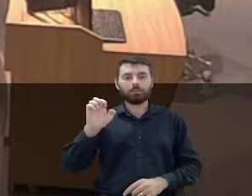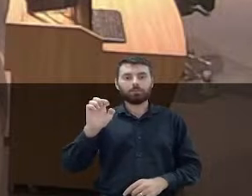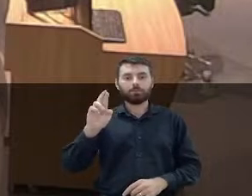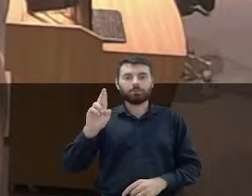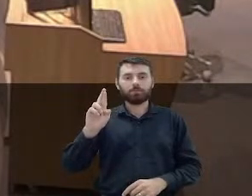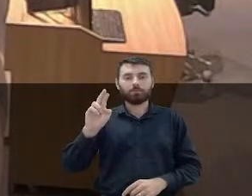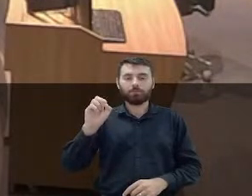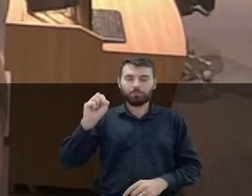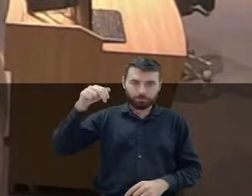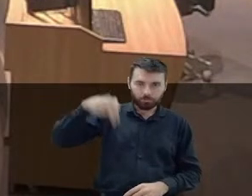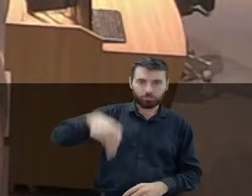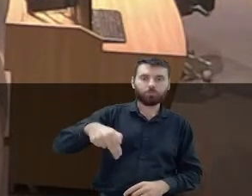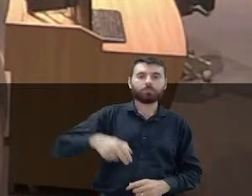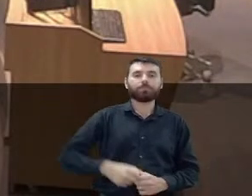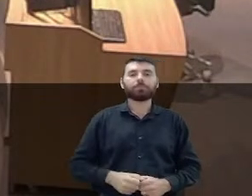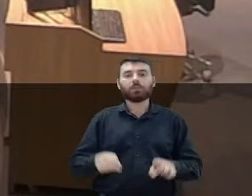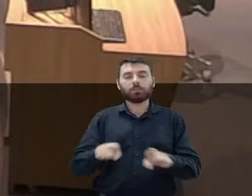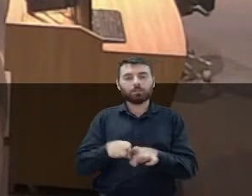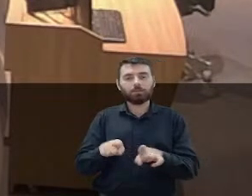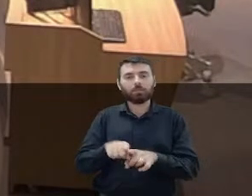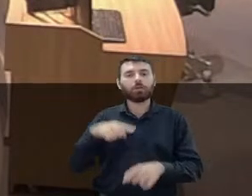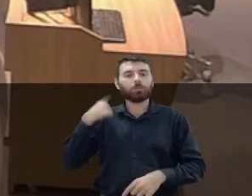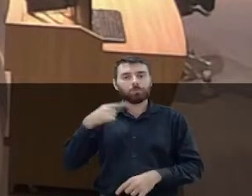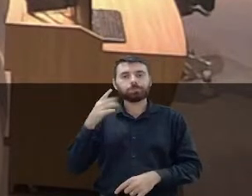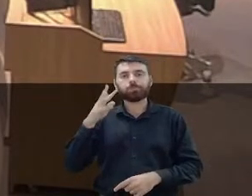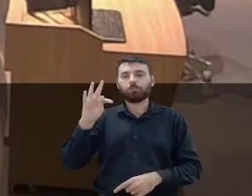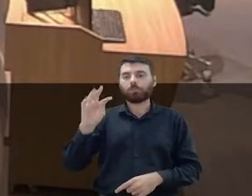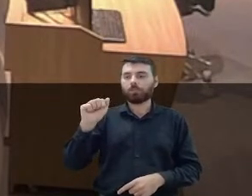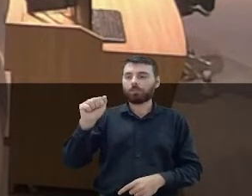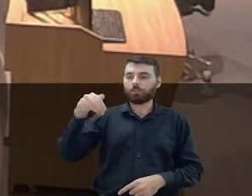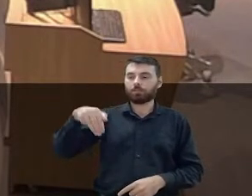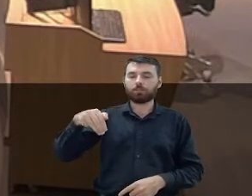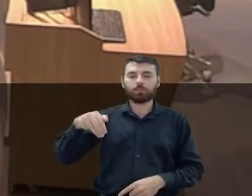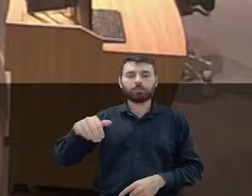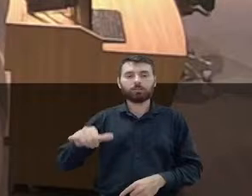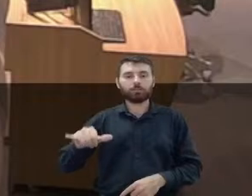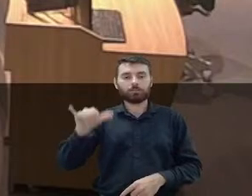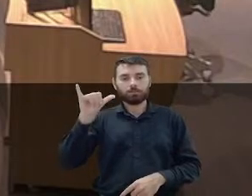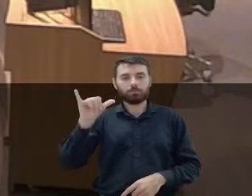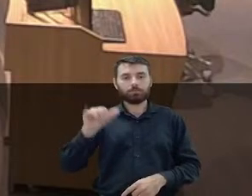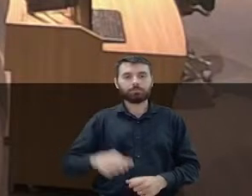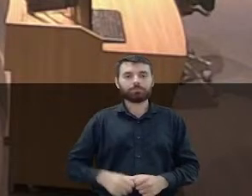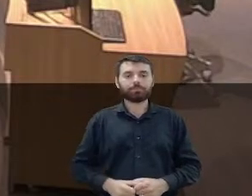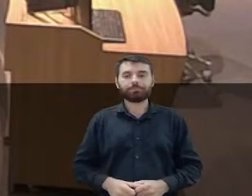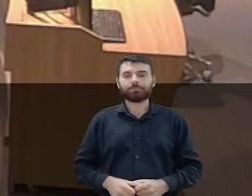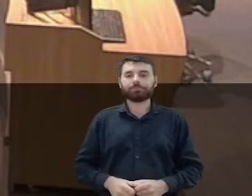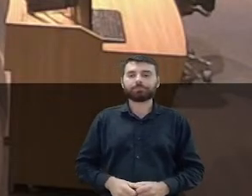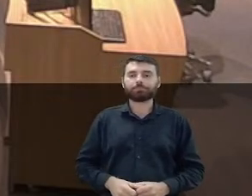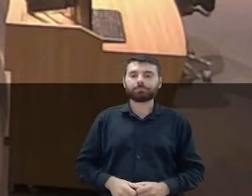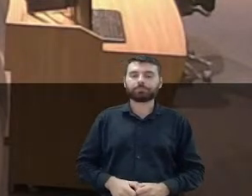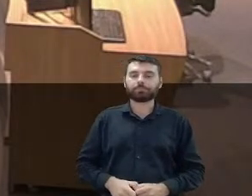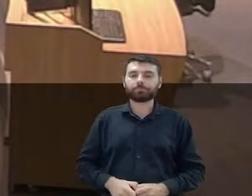recorrente, e doutora Tami de Paiva Coelho Rodrigues, advogada do recorrido.